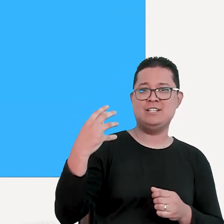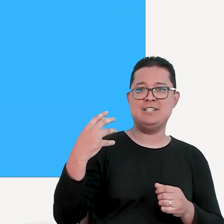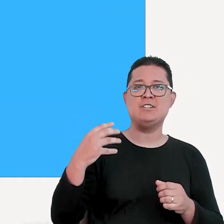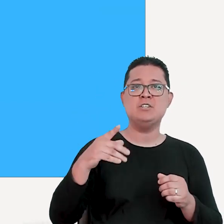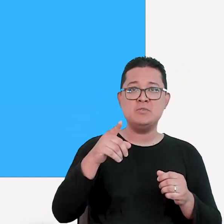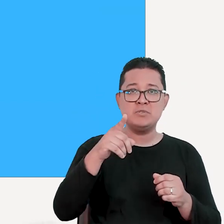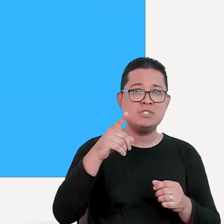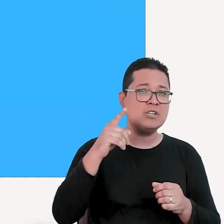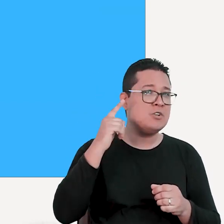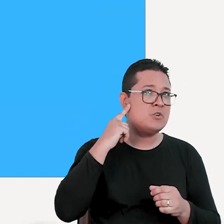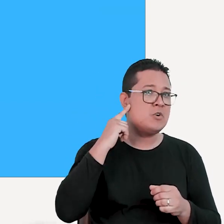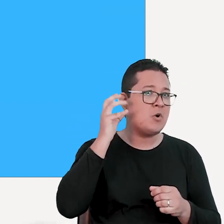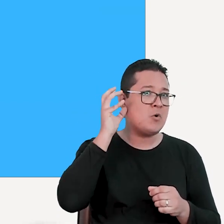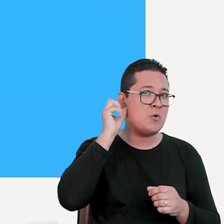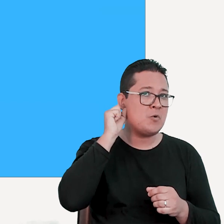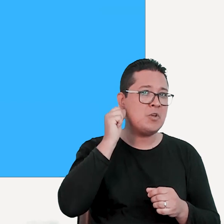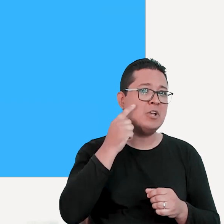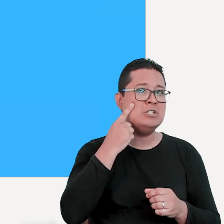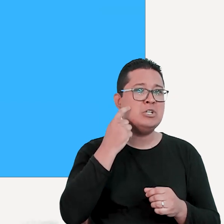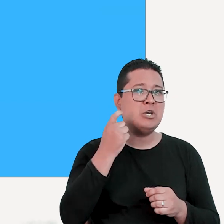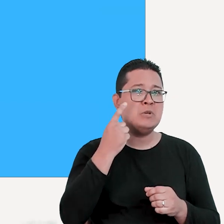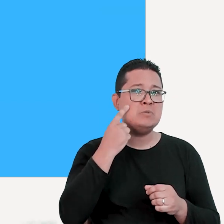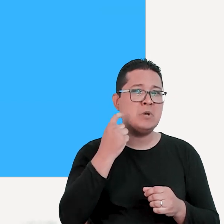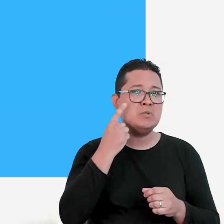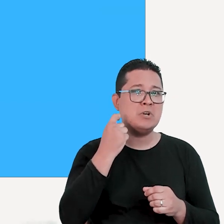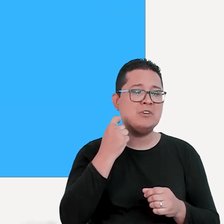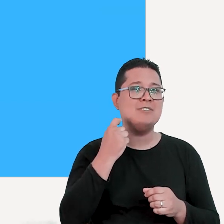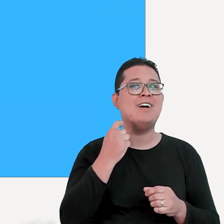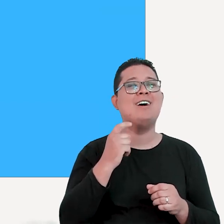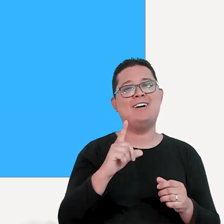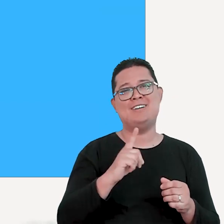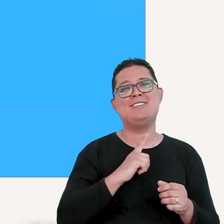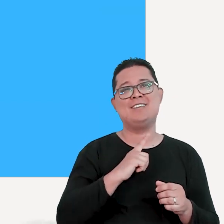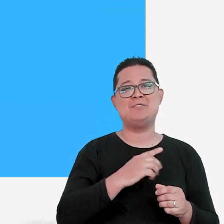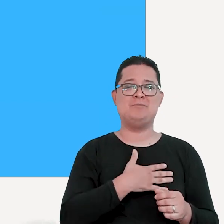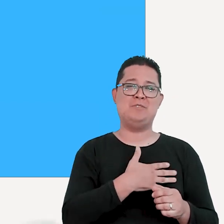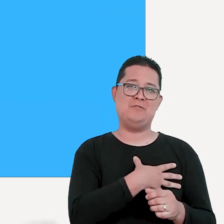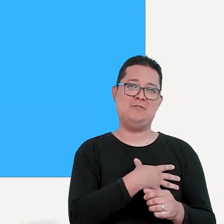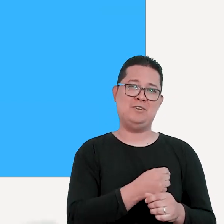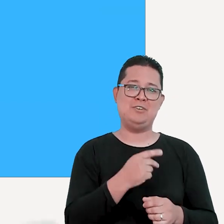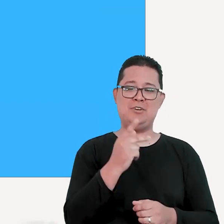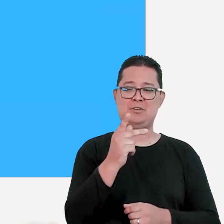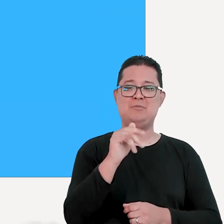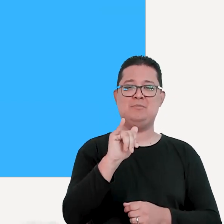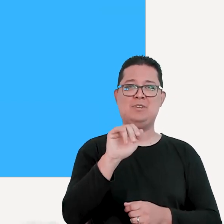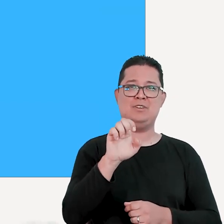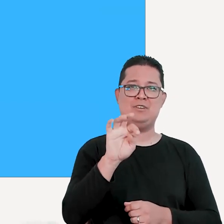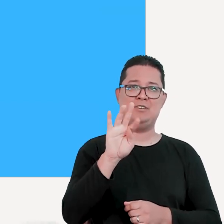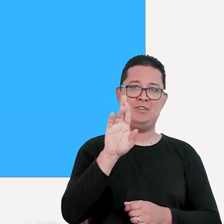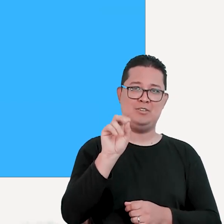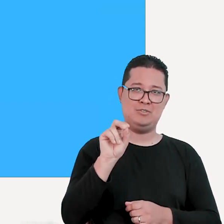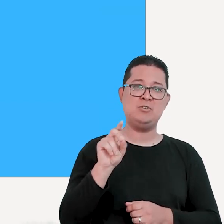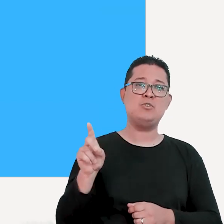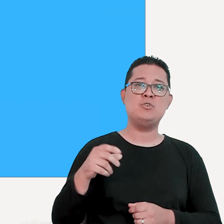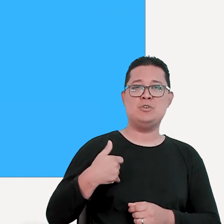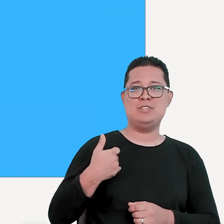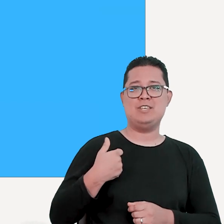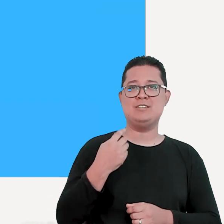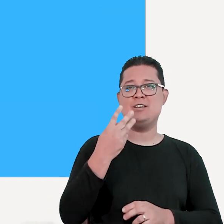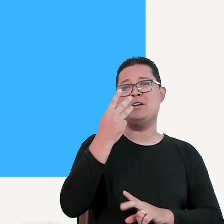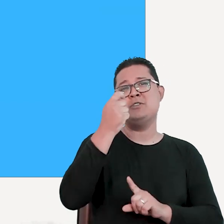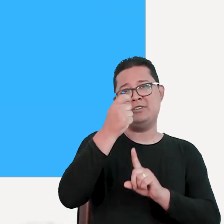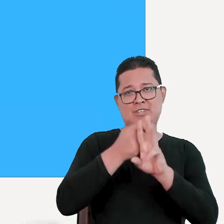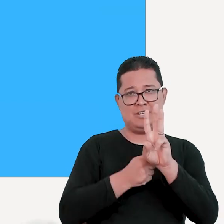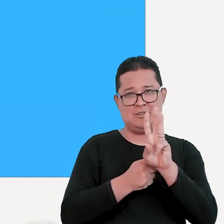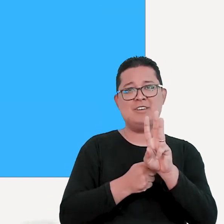se alguém aqui bater na minha porta, provavelmente é o Pietro que vai querer vir mamar. Ele hoje tem 3 meses, mas não se preocupem que eu vou